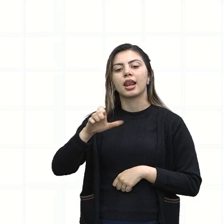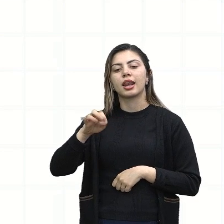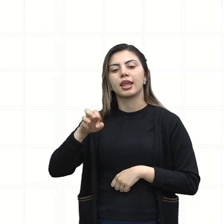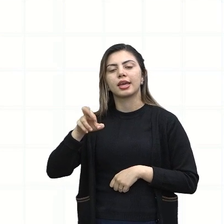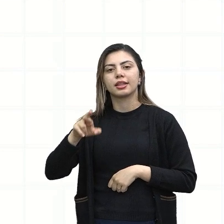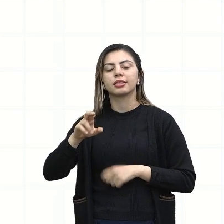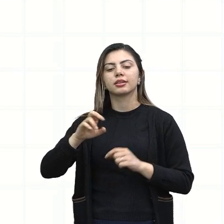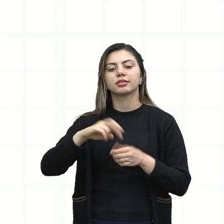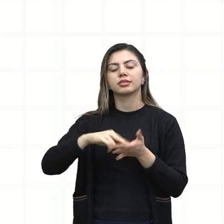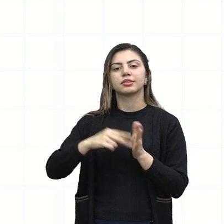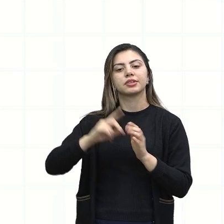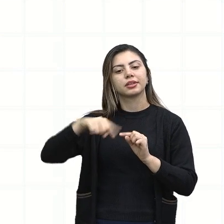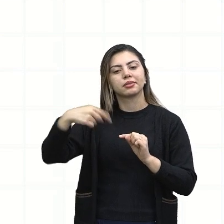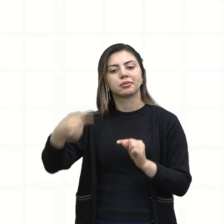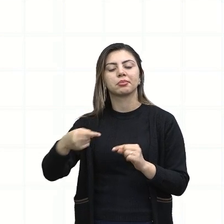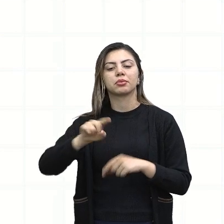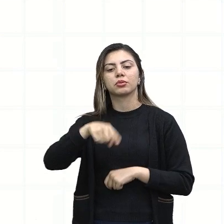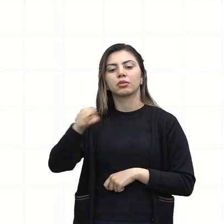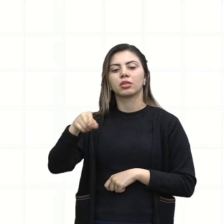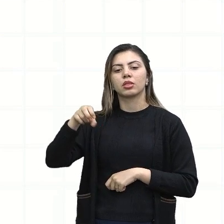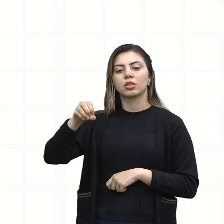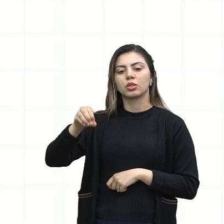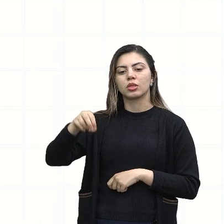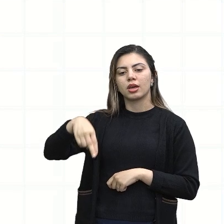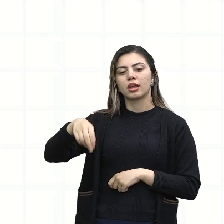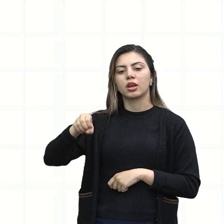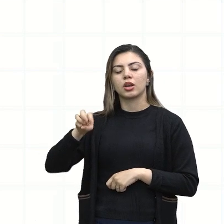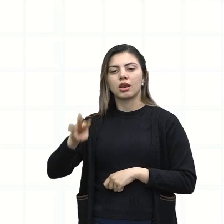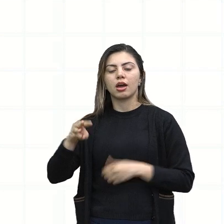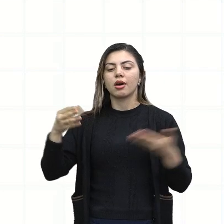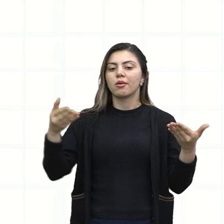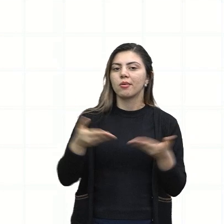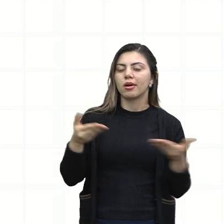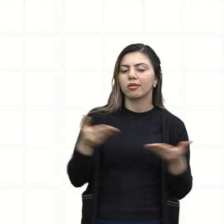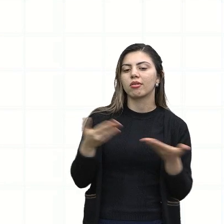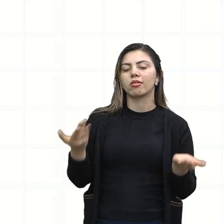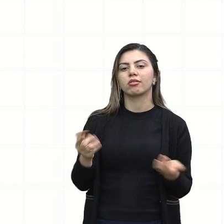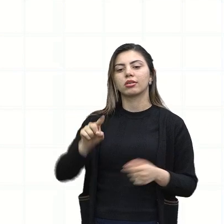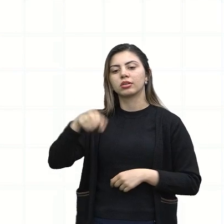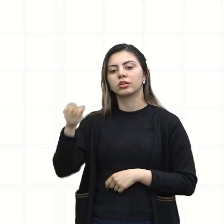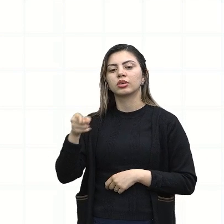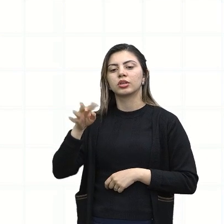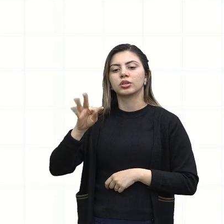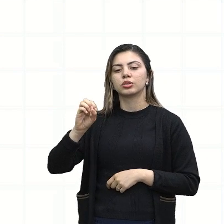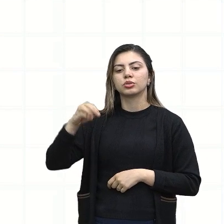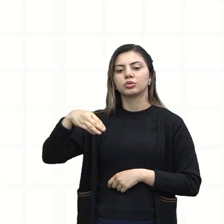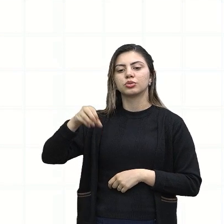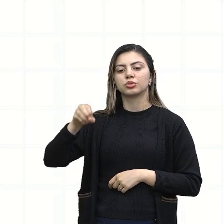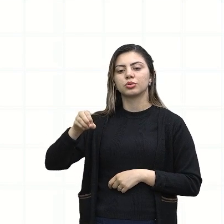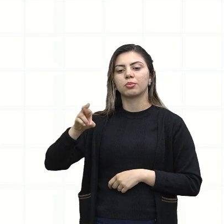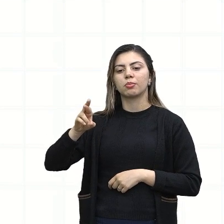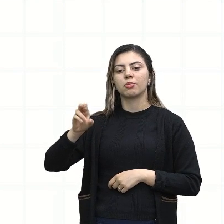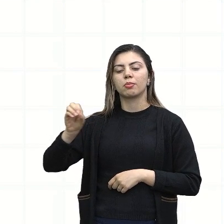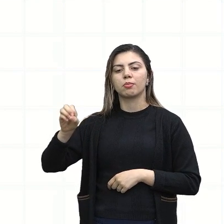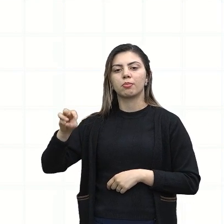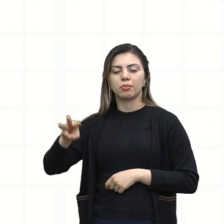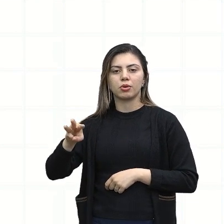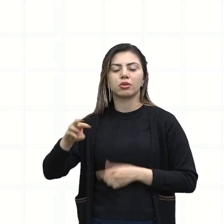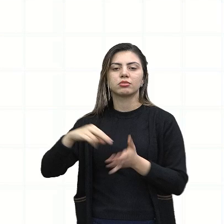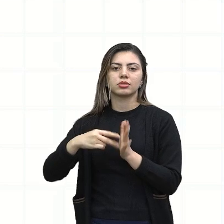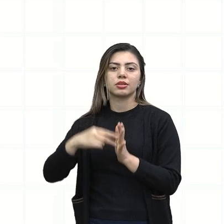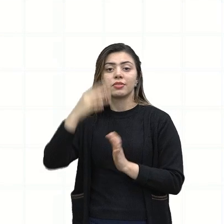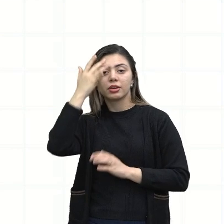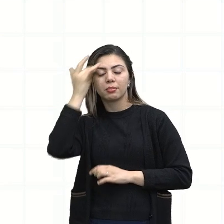mais tarde. Now, agora. Tomorrow, tomorrow, que é